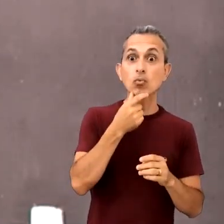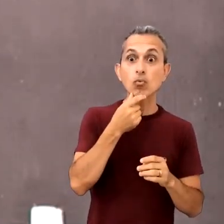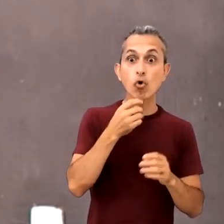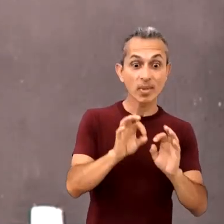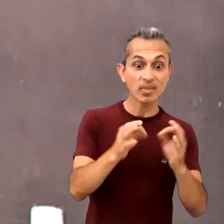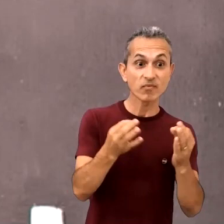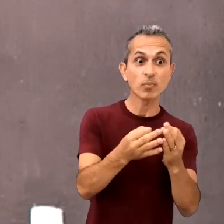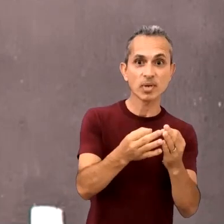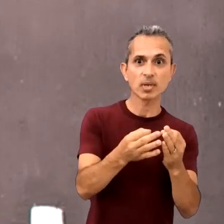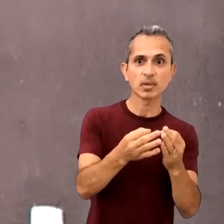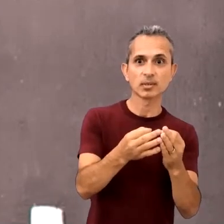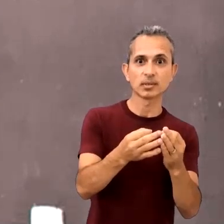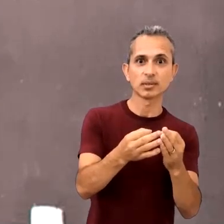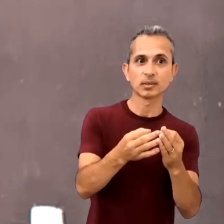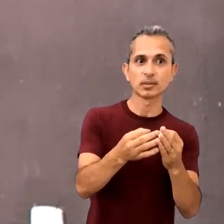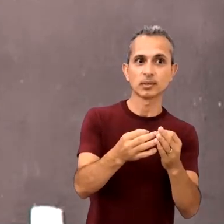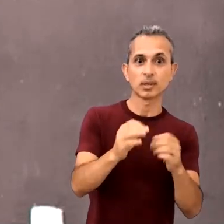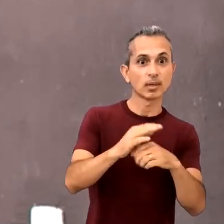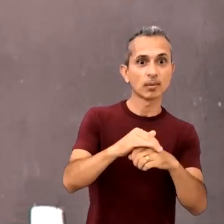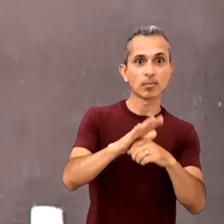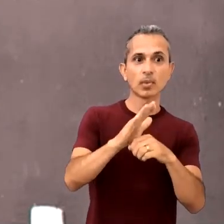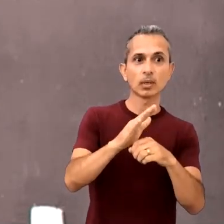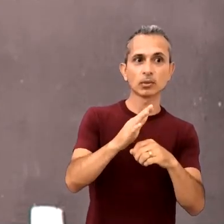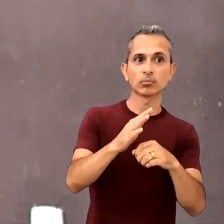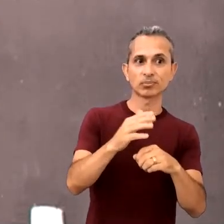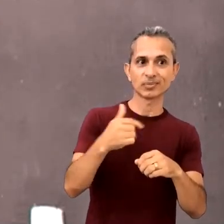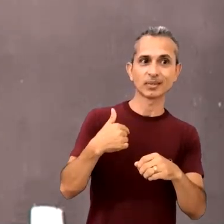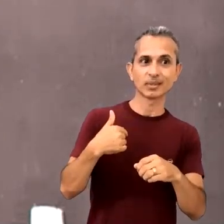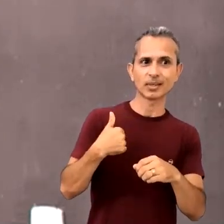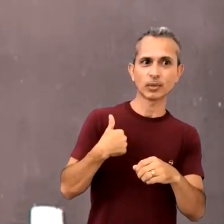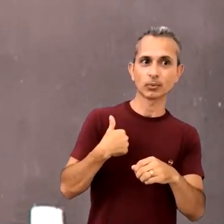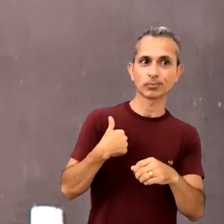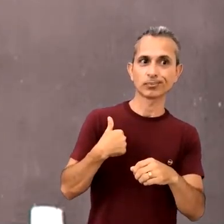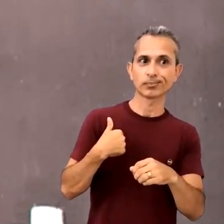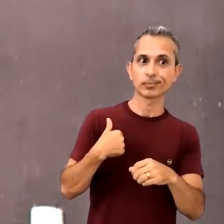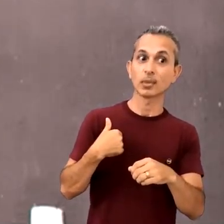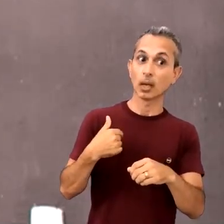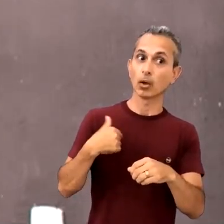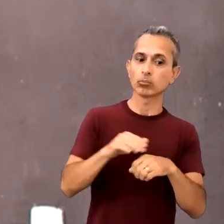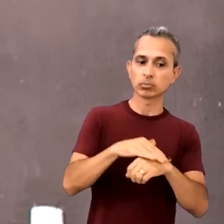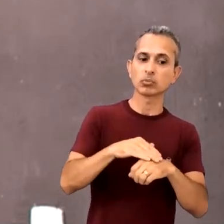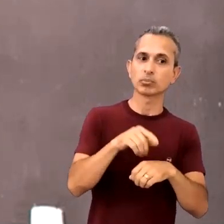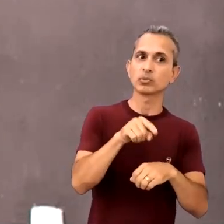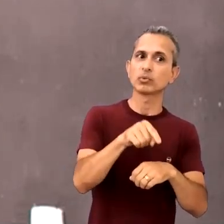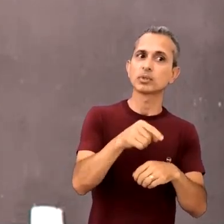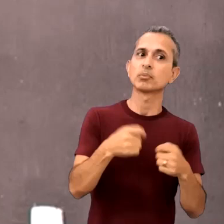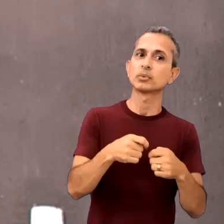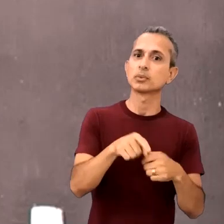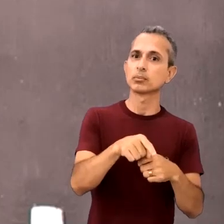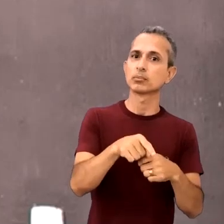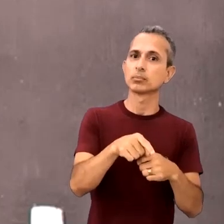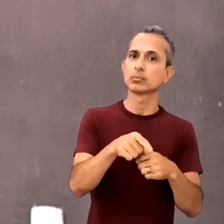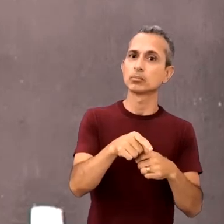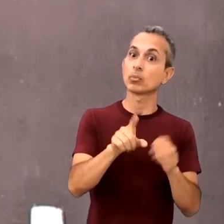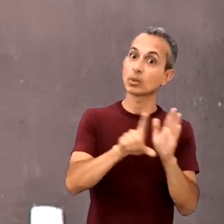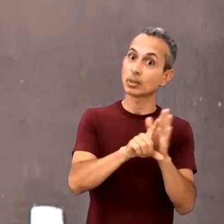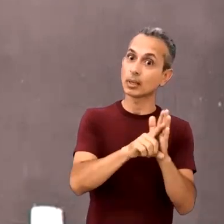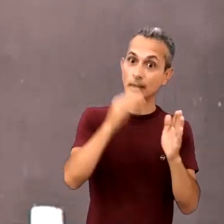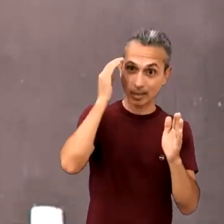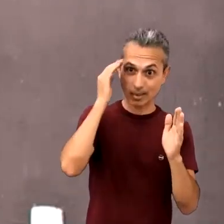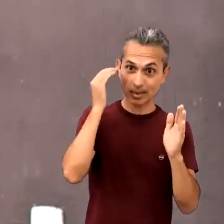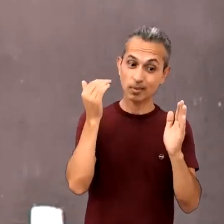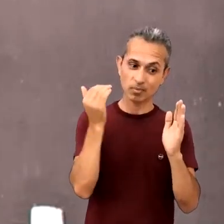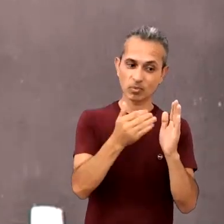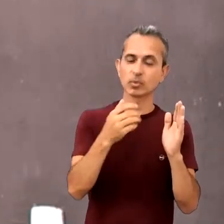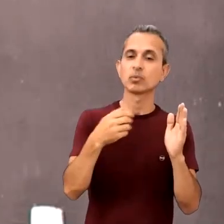ele. Eu não quero pular, eu não quero burlar nada do que a lei venha a determinar. Pois a lei